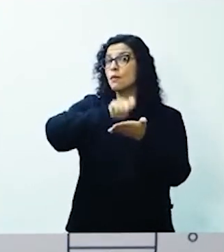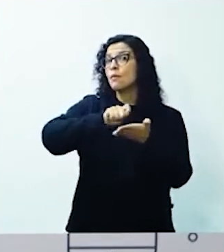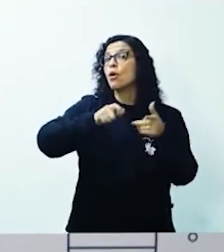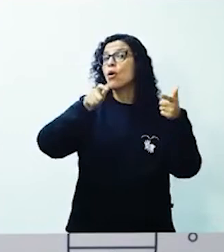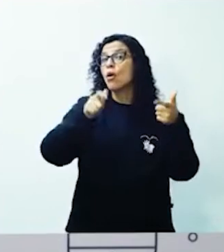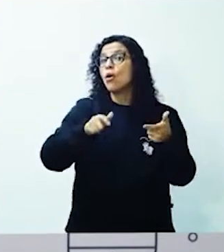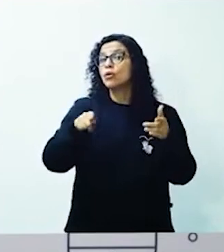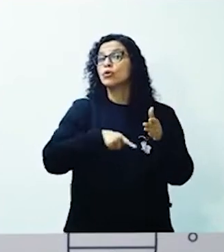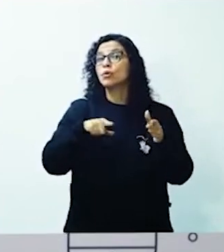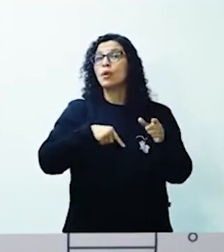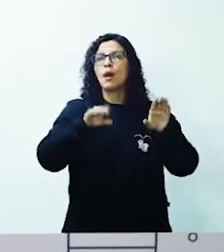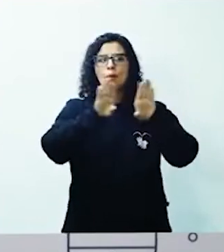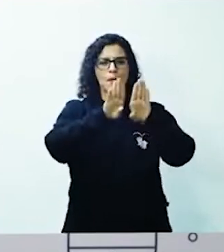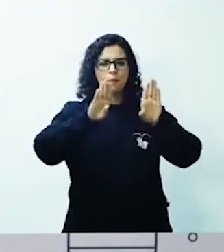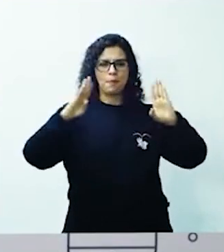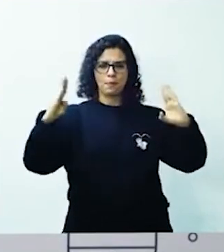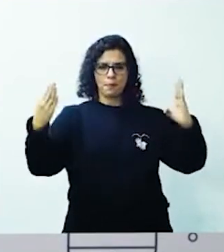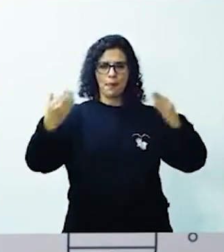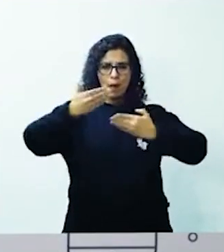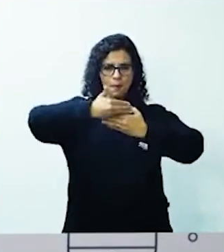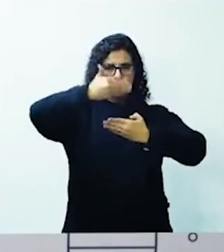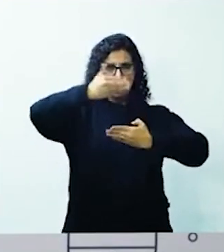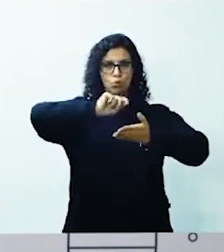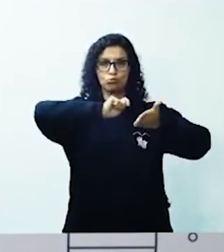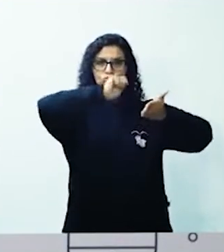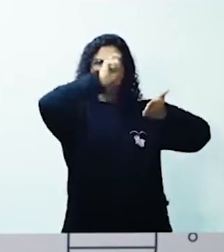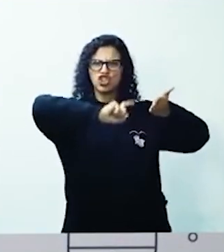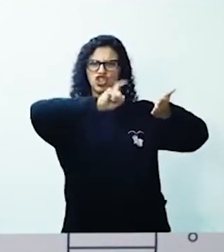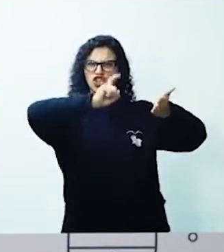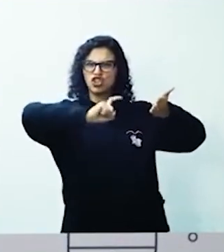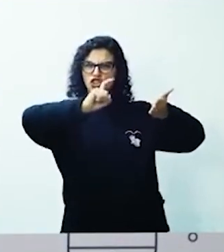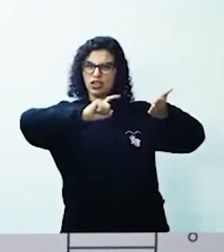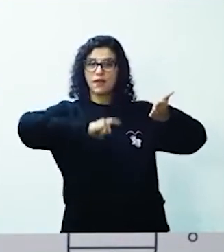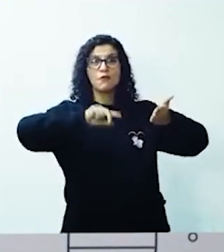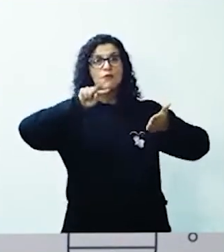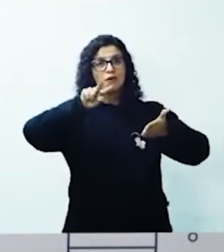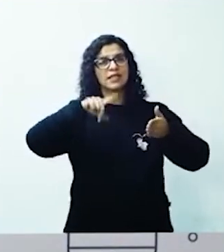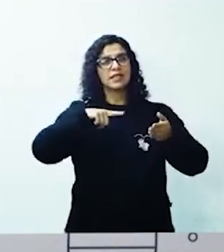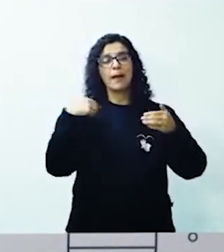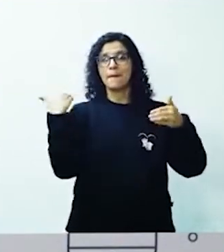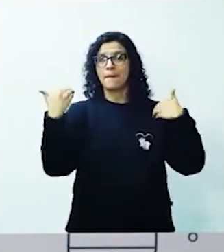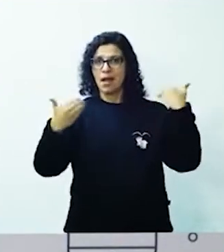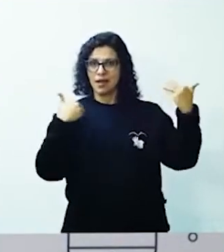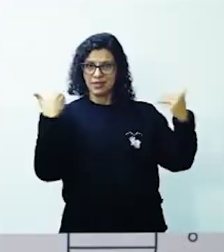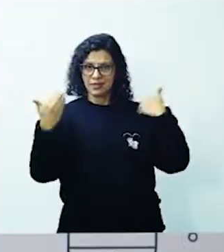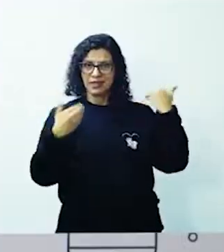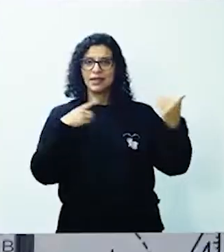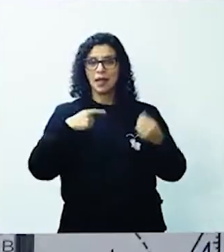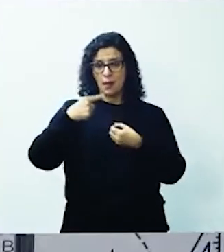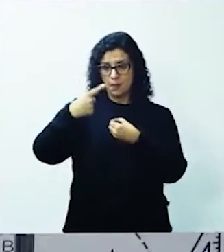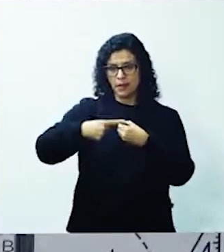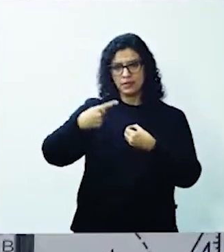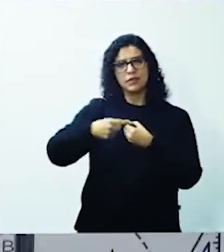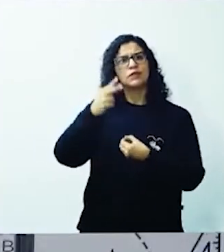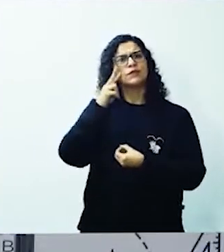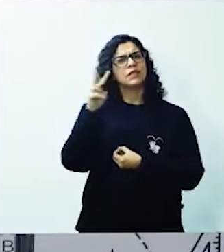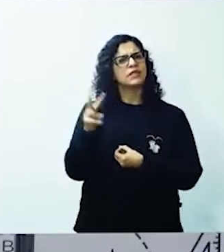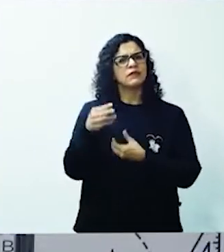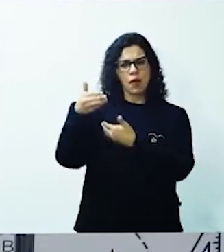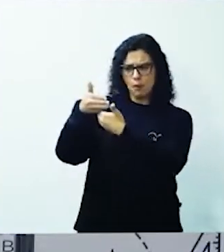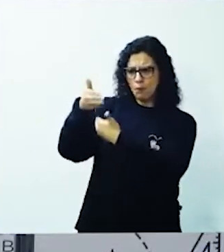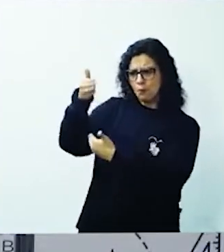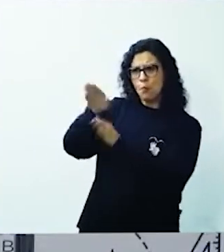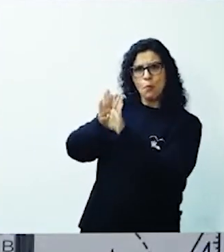onde? Nos muros. Nos muros pela cidade. Se você é uma daquelas pessoas que passeia pela cidade, você vai ver o